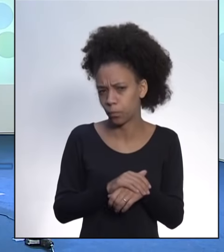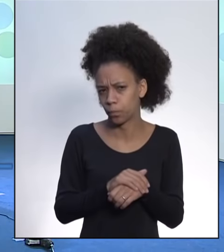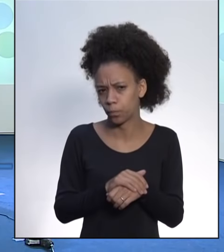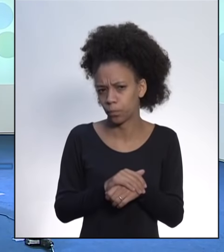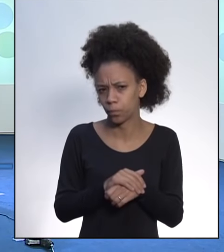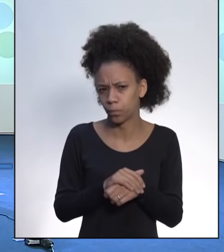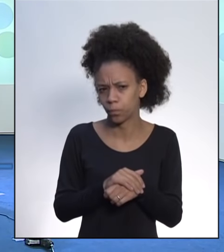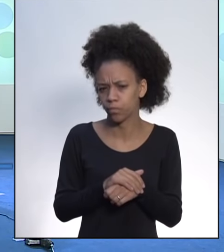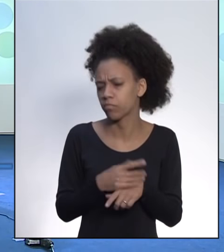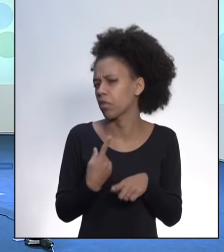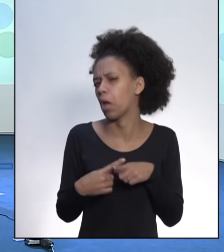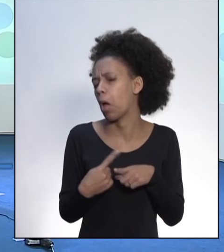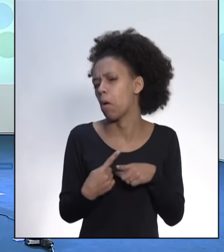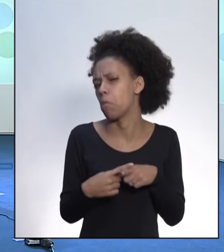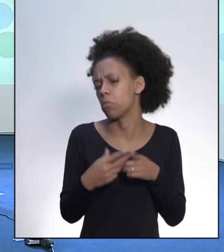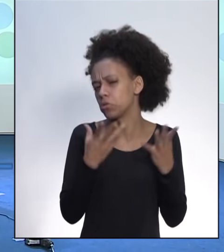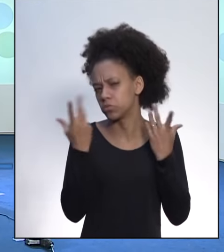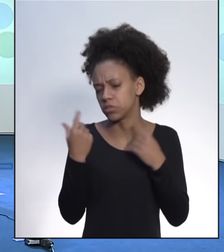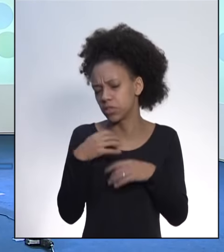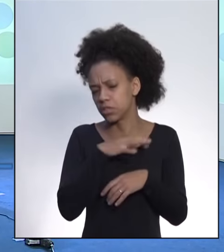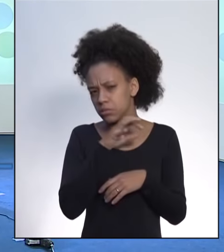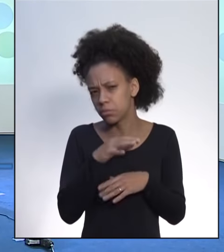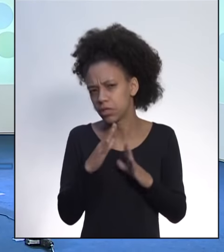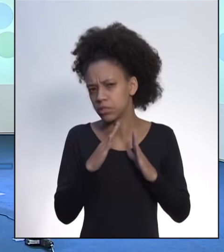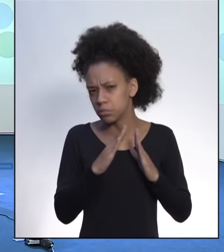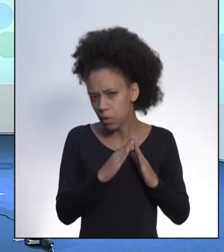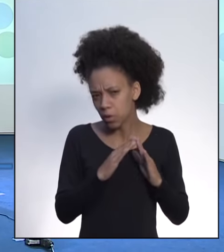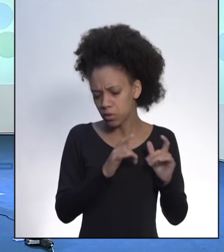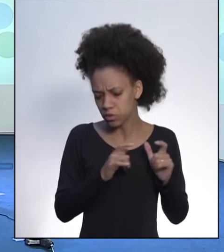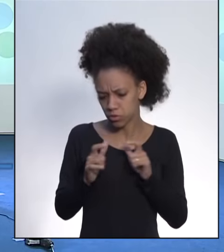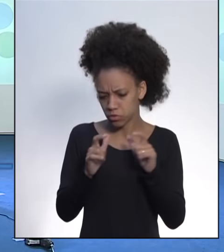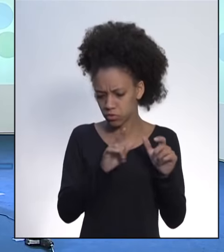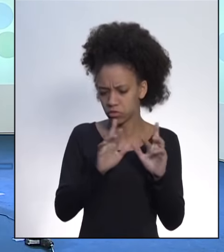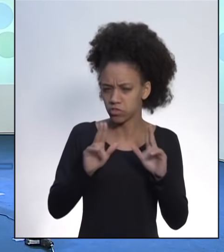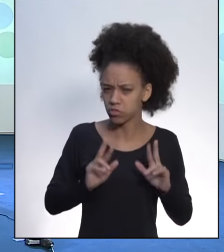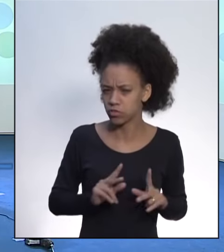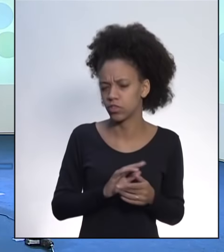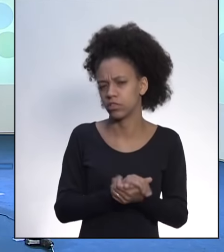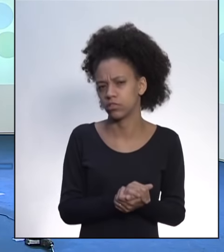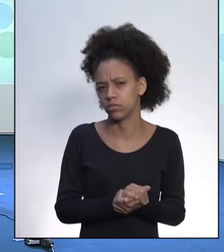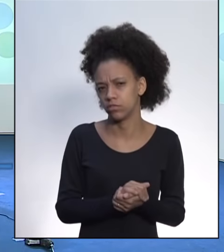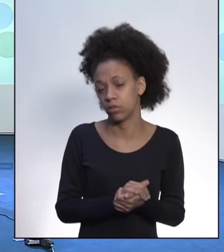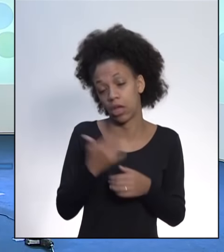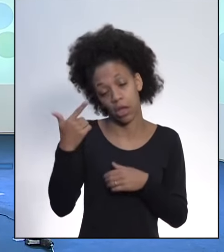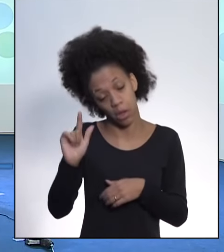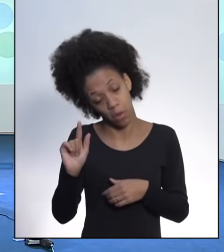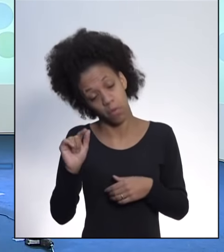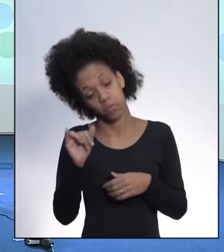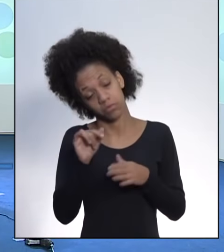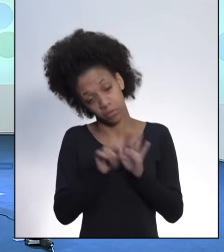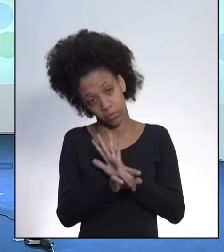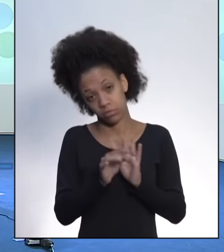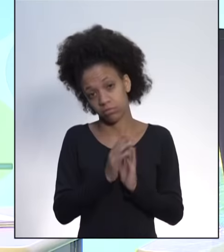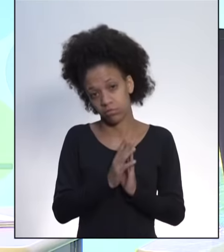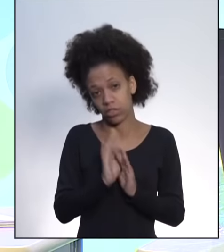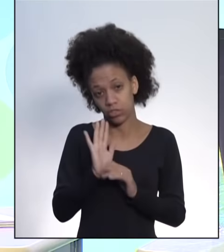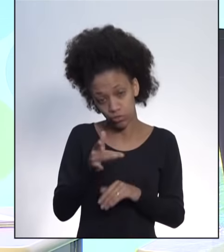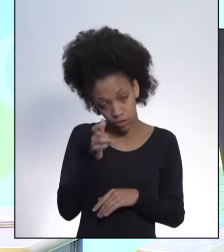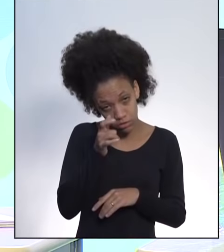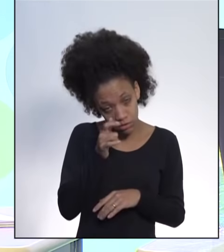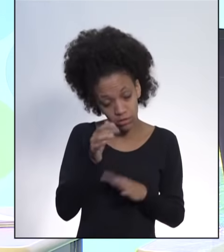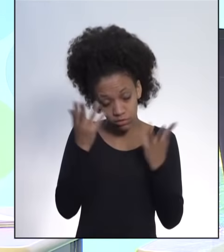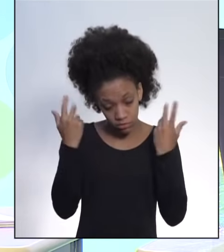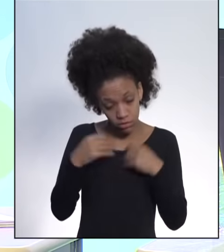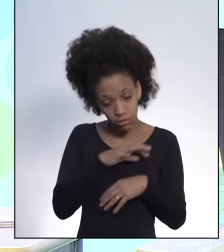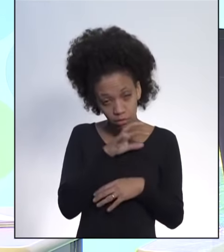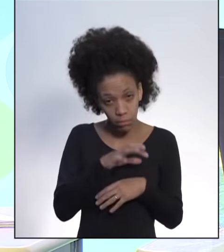live in different places por quê que os animais moram em regiões diferentes é uma outra pergunta já que eu estou interessada em